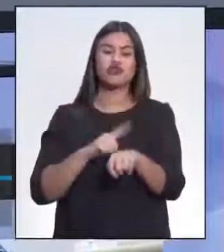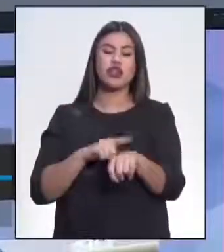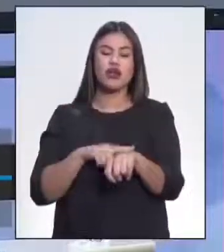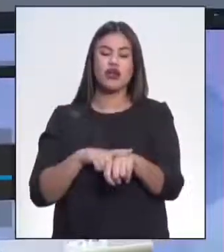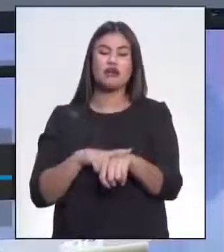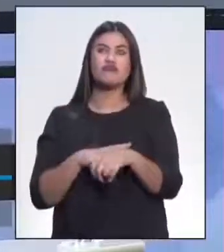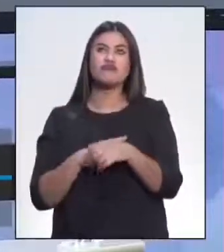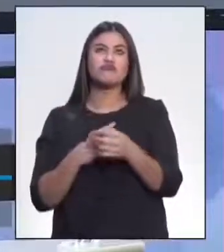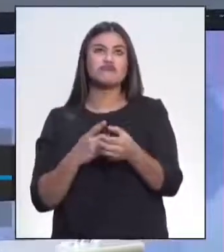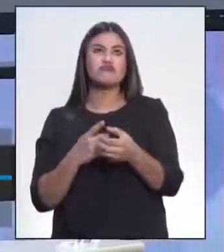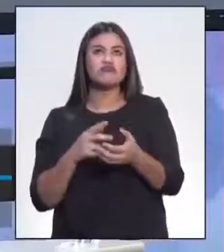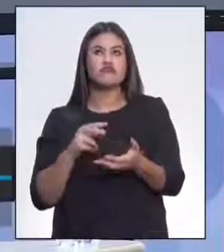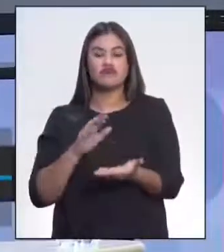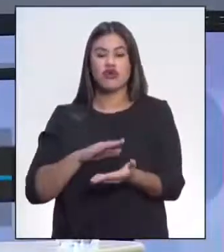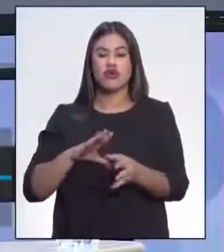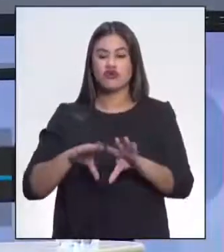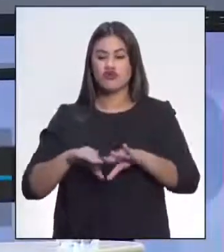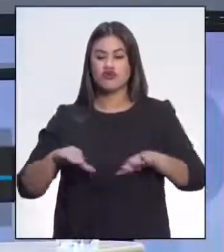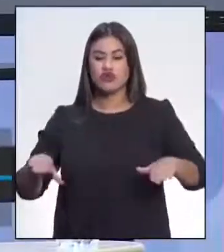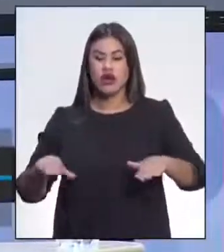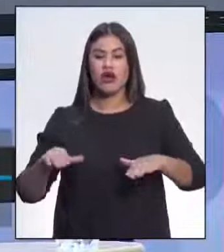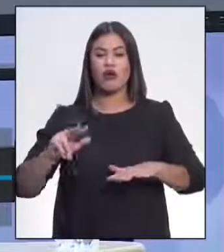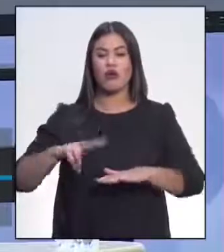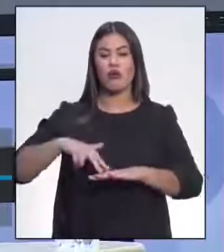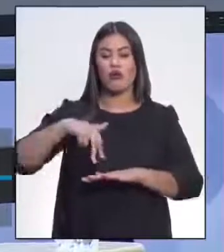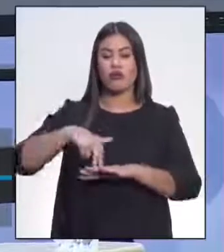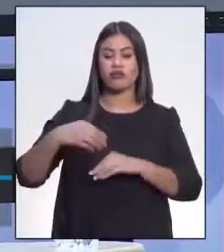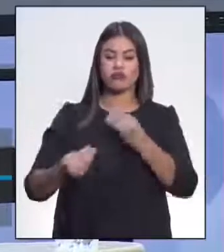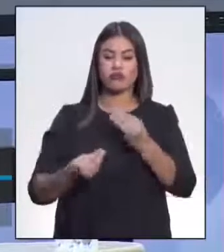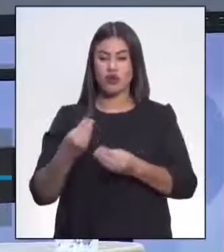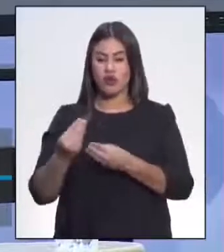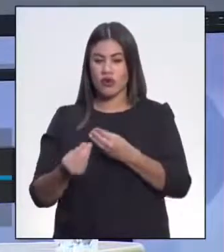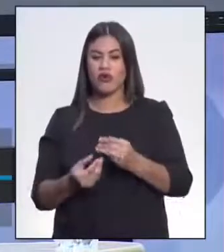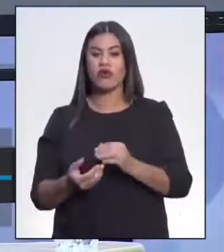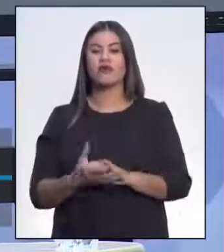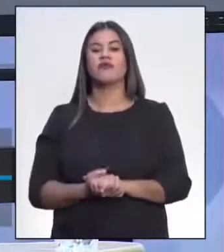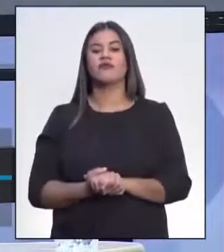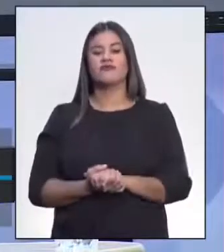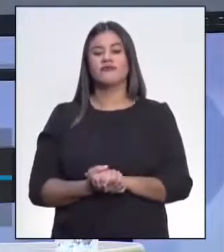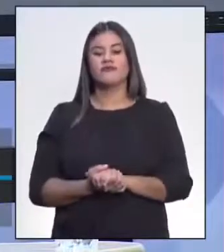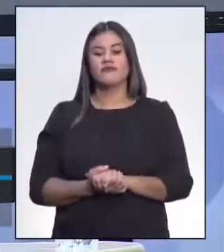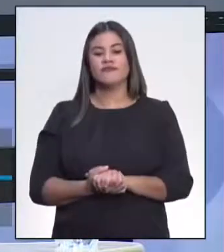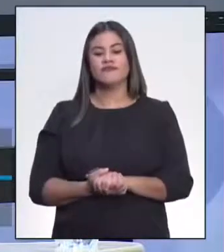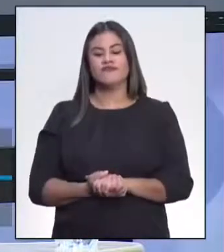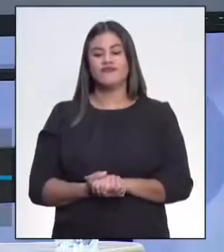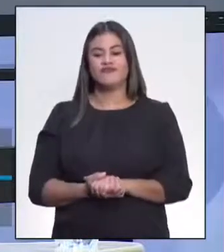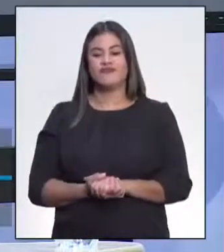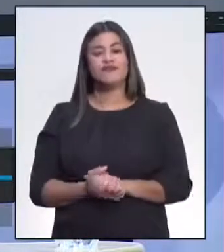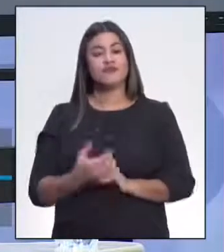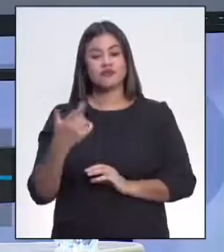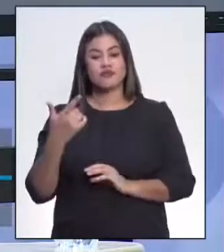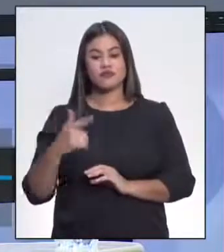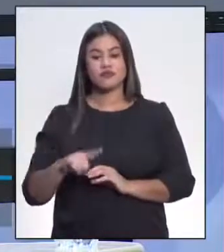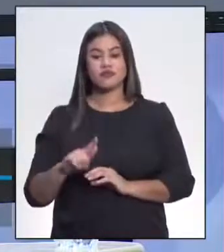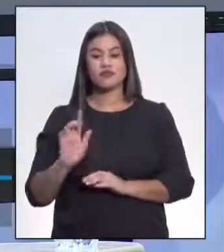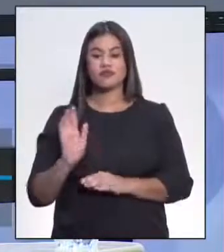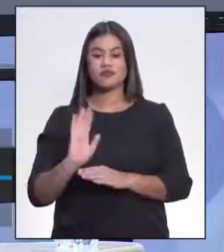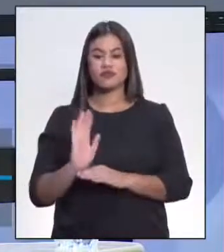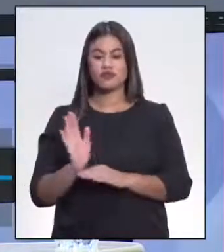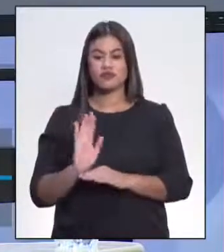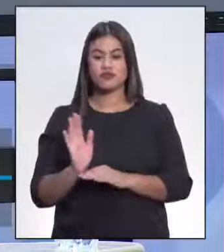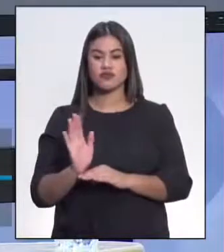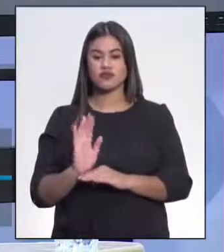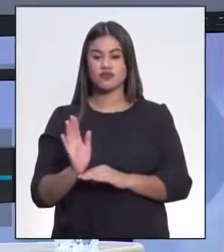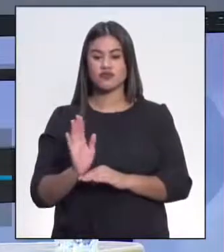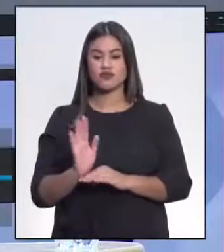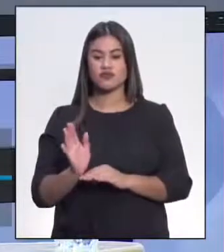tempo, deslocamento. Adorei a participação de vocês, muito bom mesmo. Turma, agora a gente vai assistir mais um